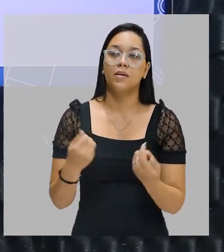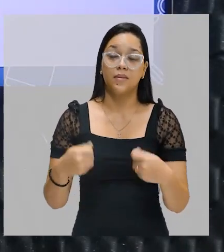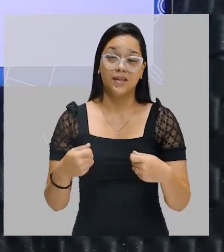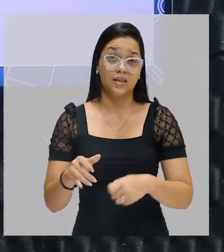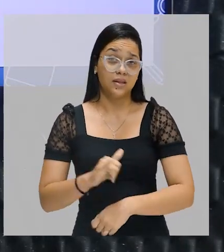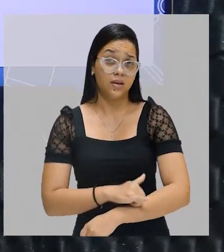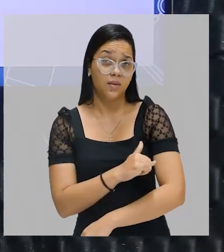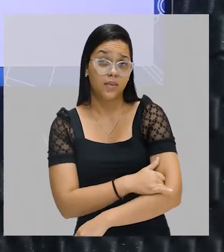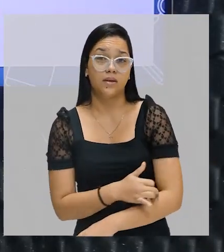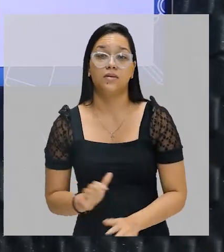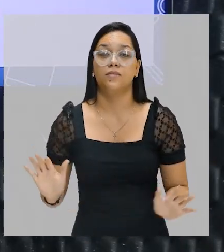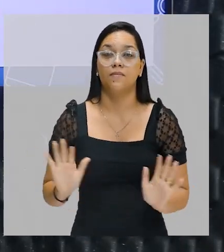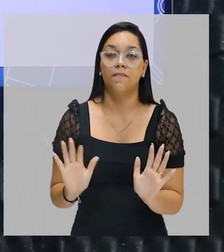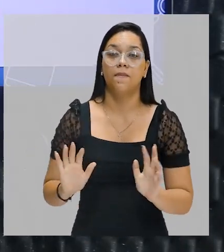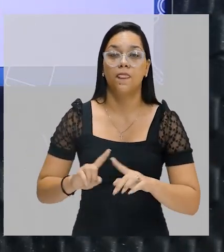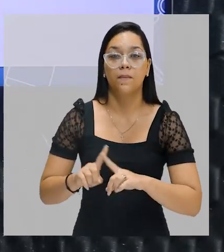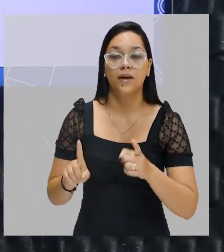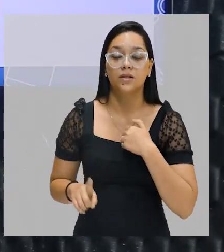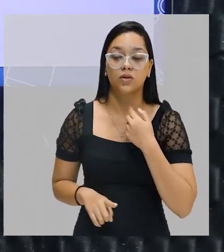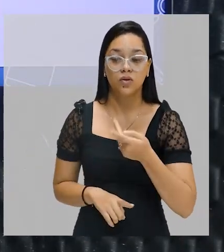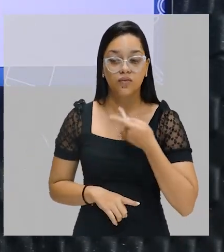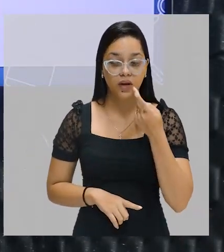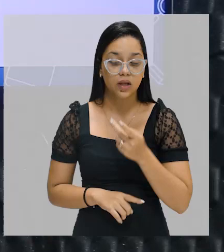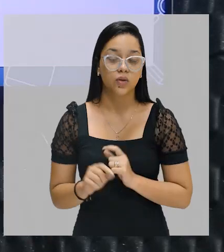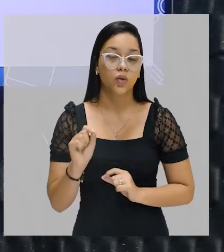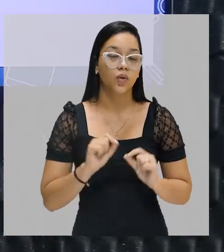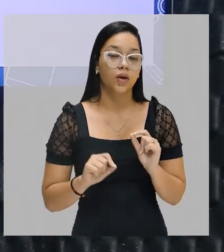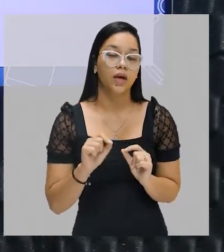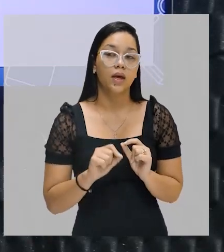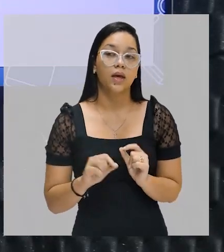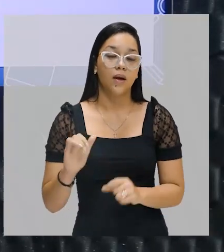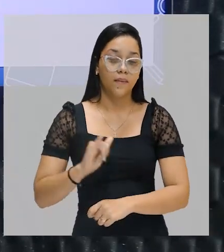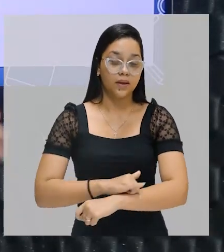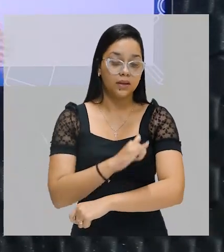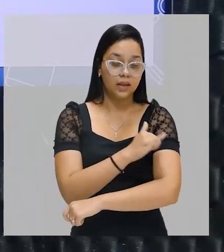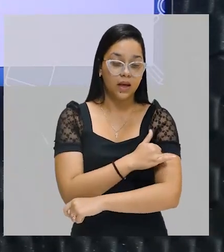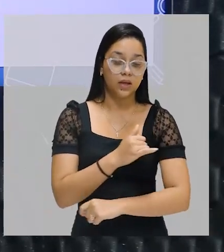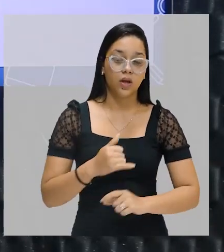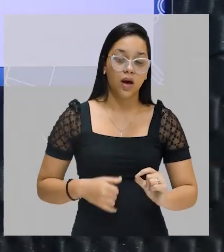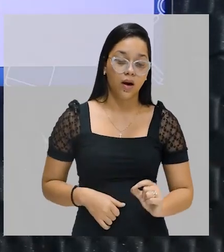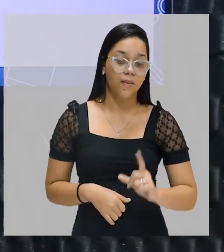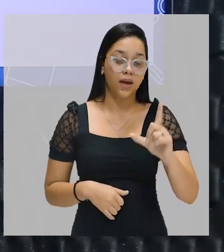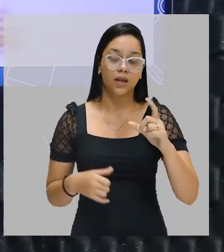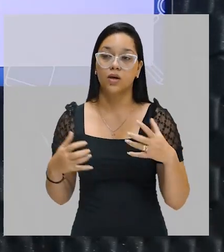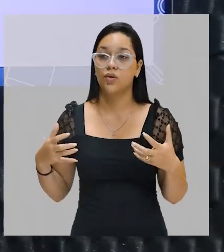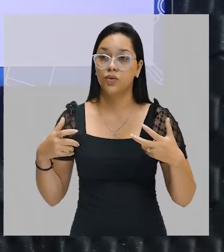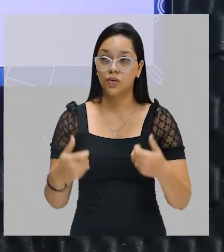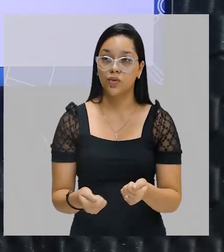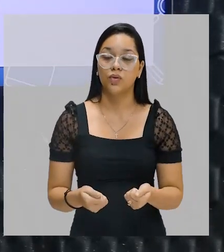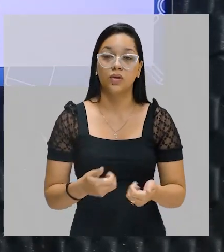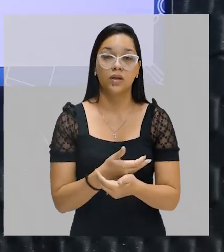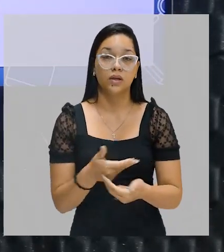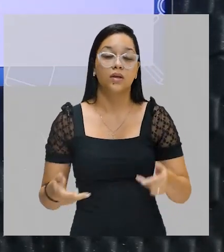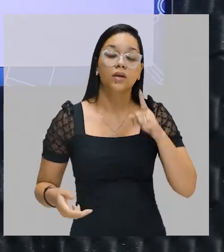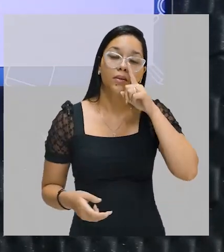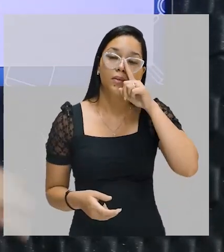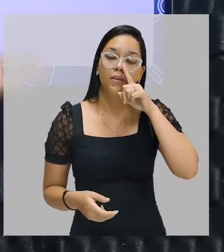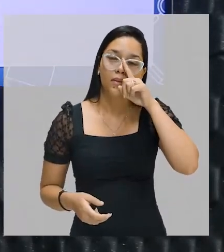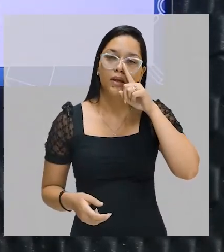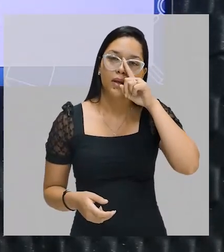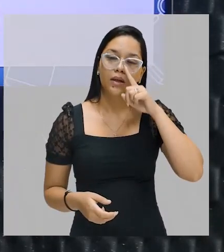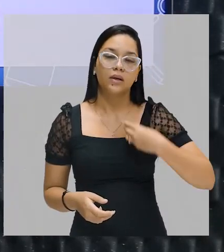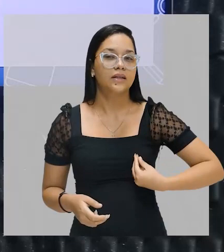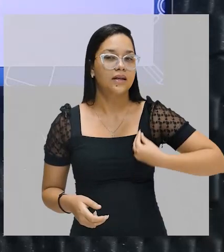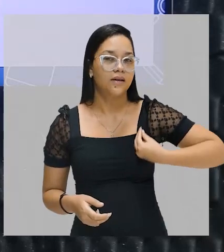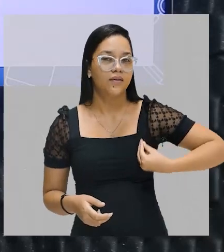ser obesa, tá? Mas eu estou dizendo que a obesidade ela potencializa todos esses riscos aqui, todos